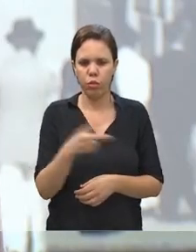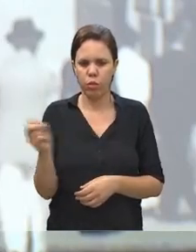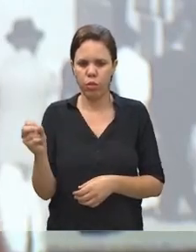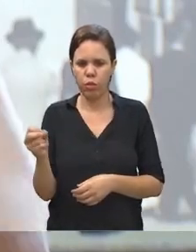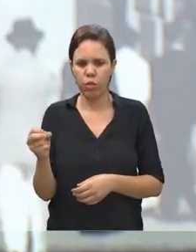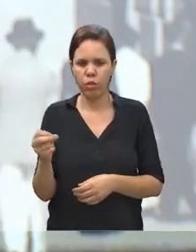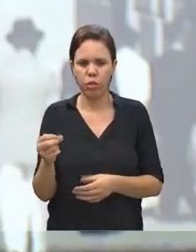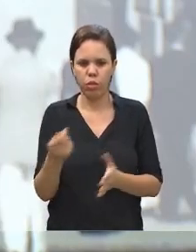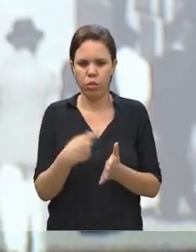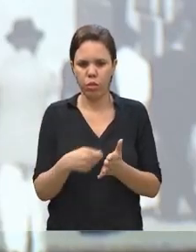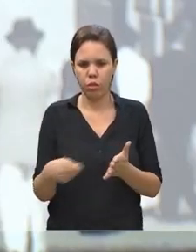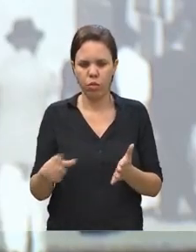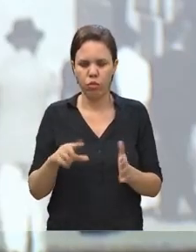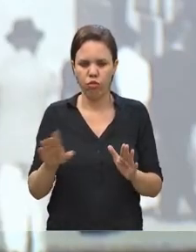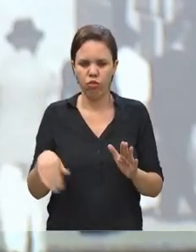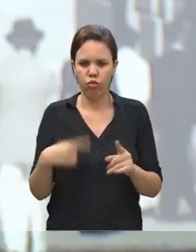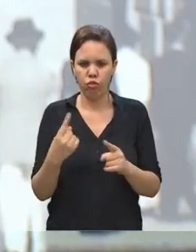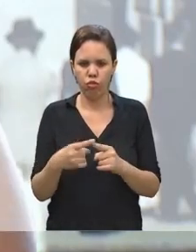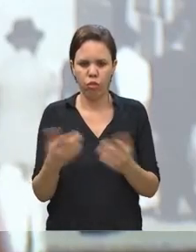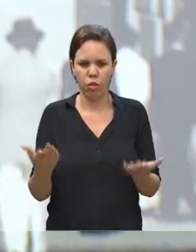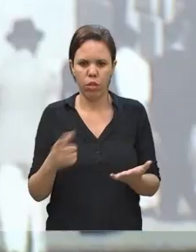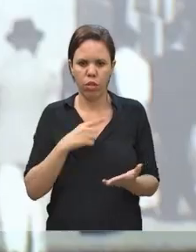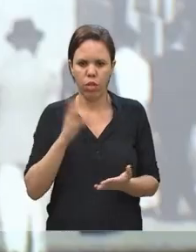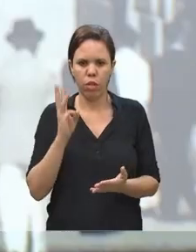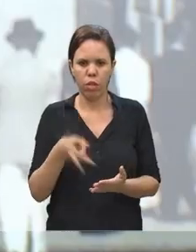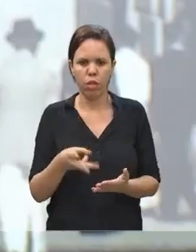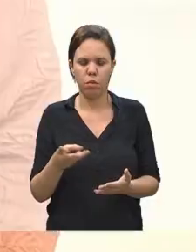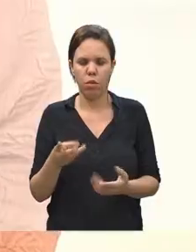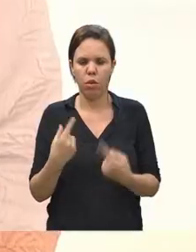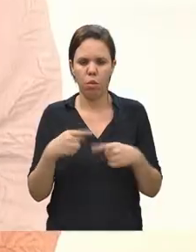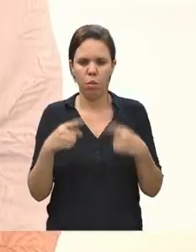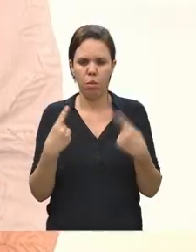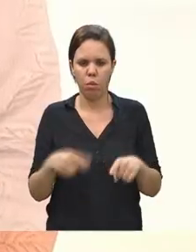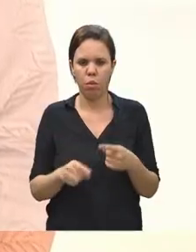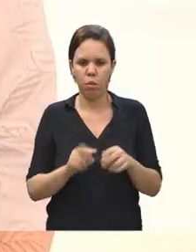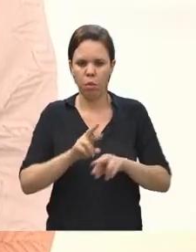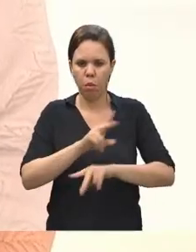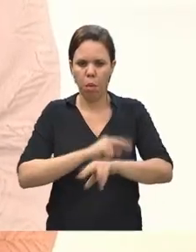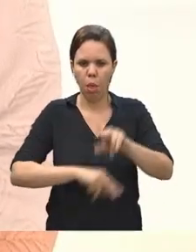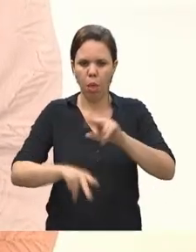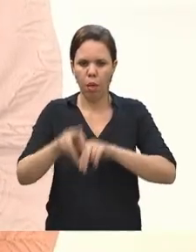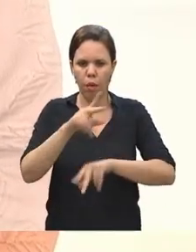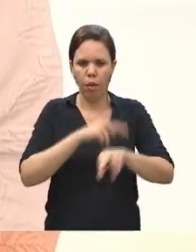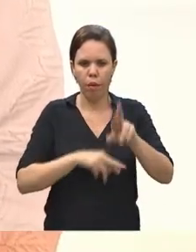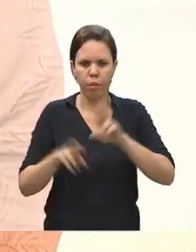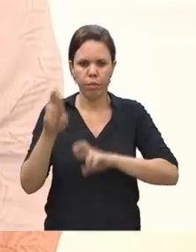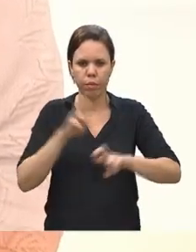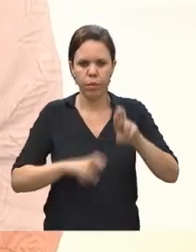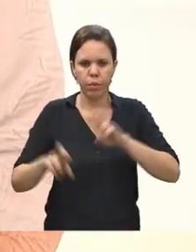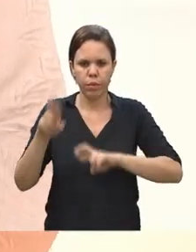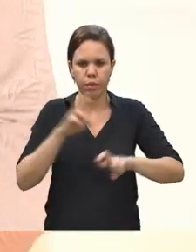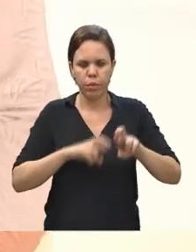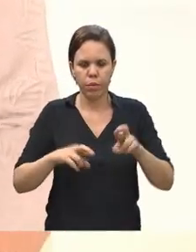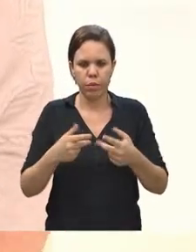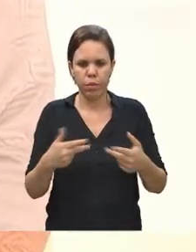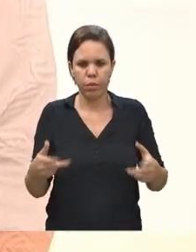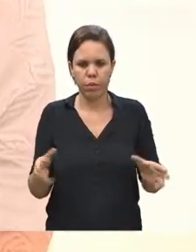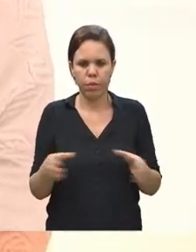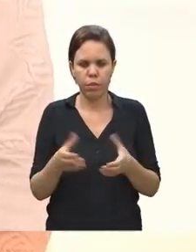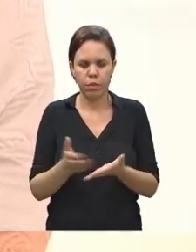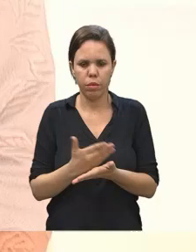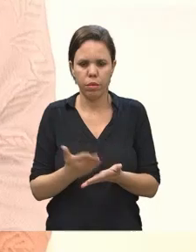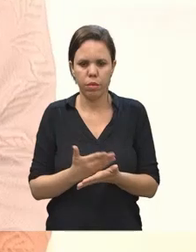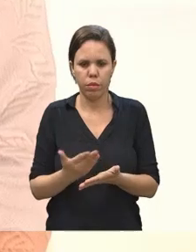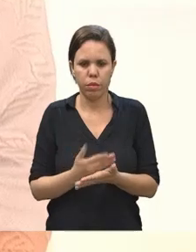obras. Hoje, já atingimos ali na casa dos 3 mil. É um repertório muito variado, quer dizer, a gente, analisando esse conjunto